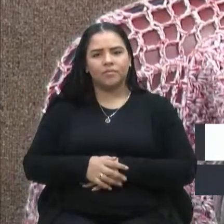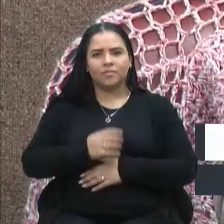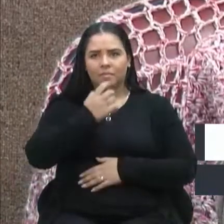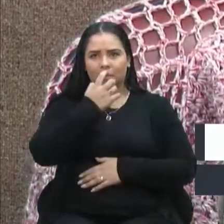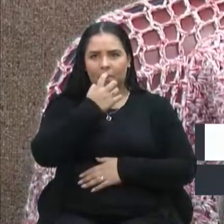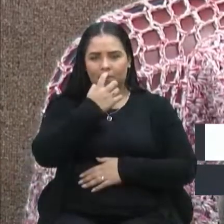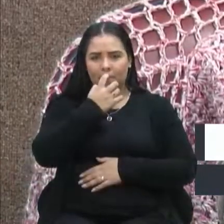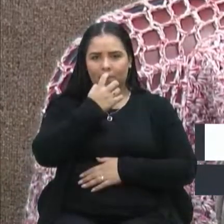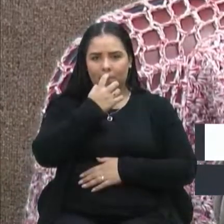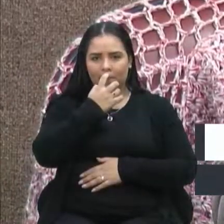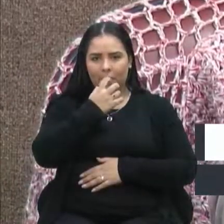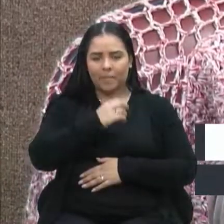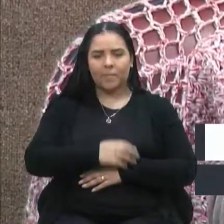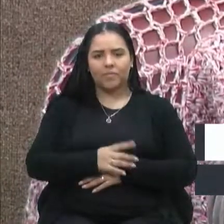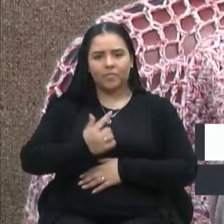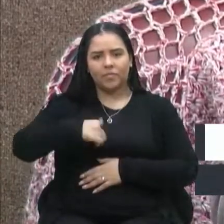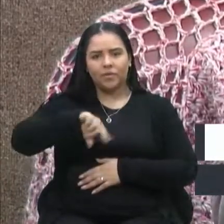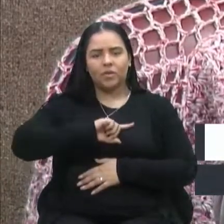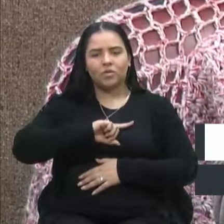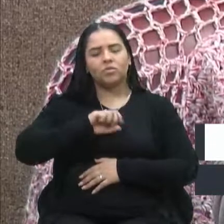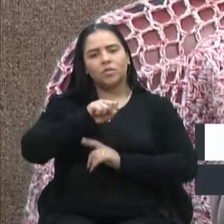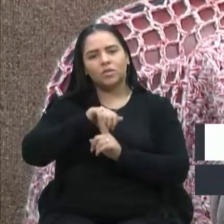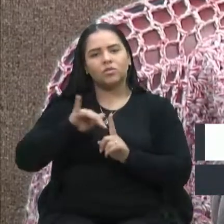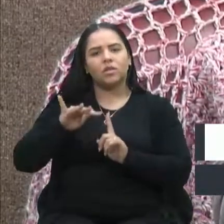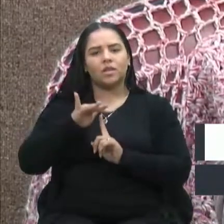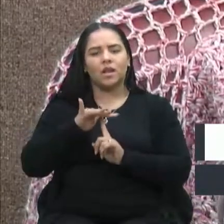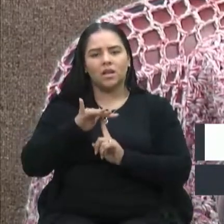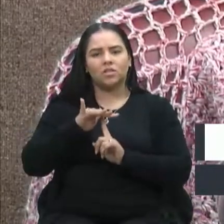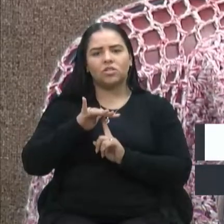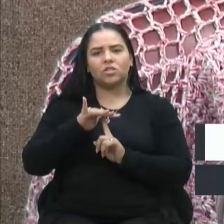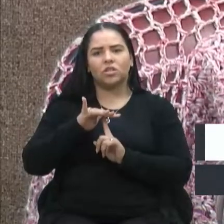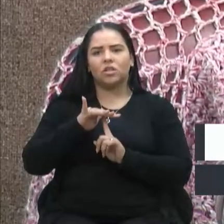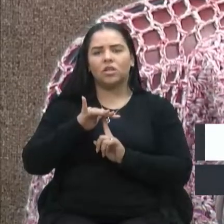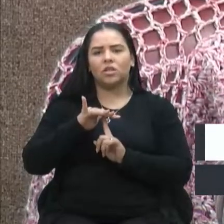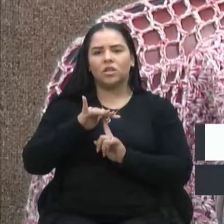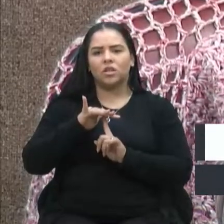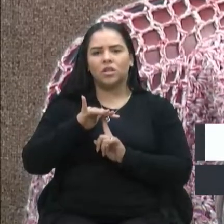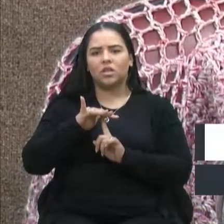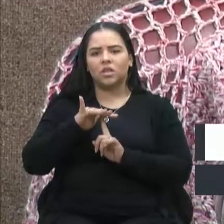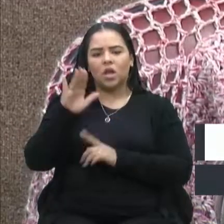Nós somos uma sociedade que observa padrões.